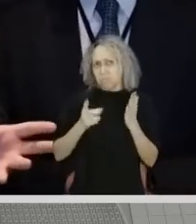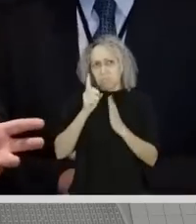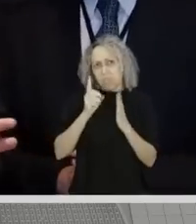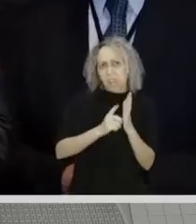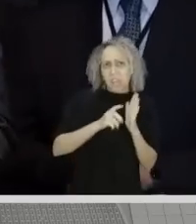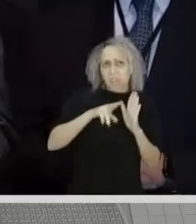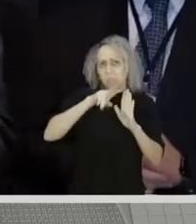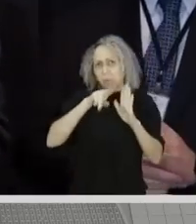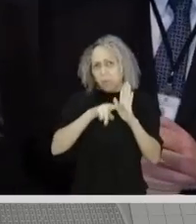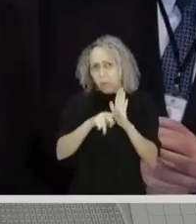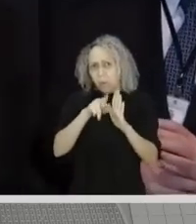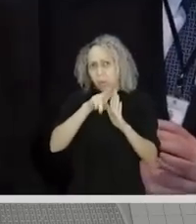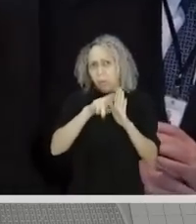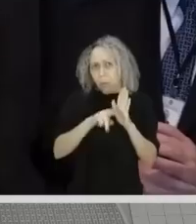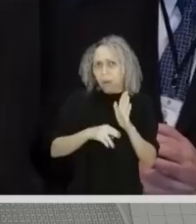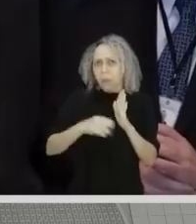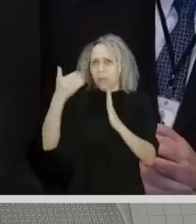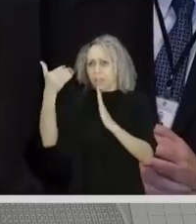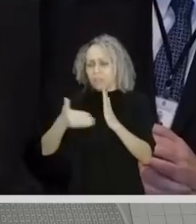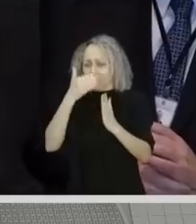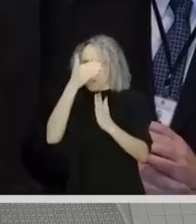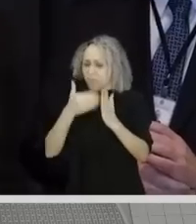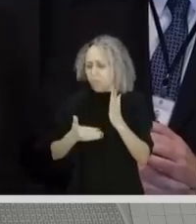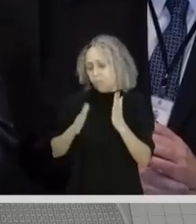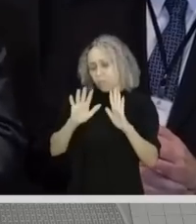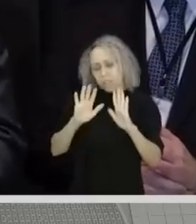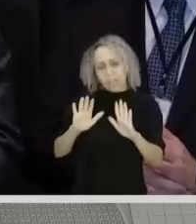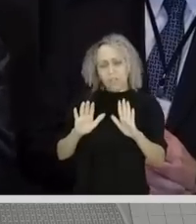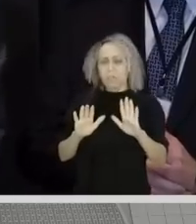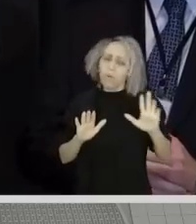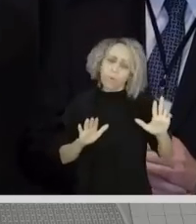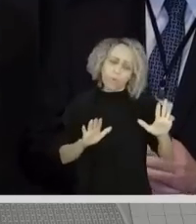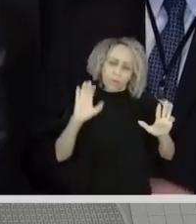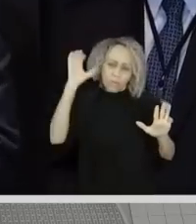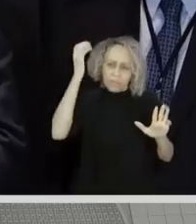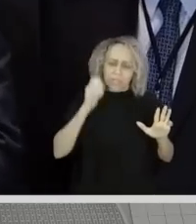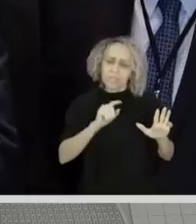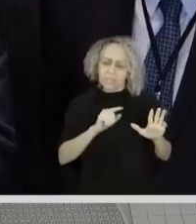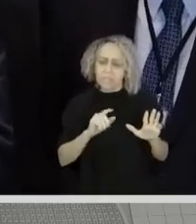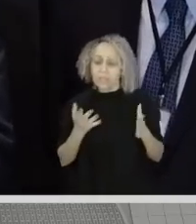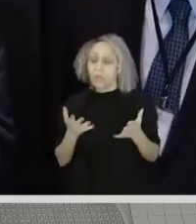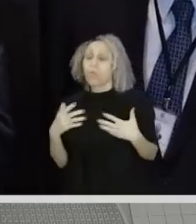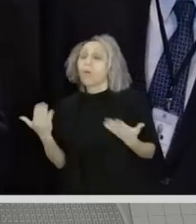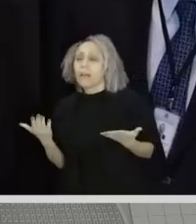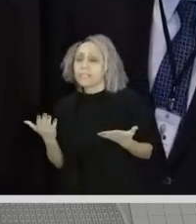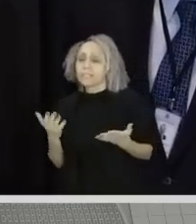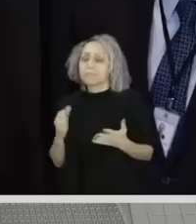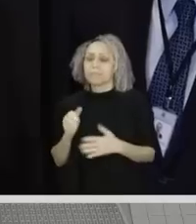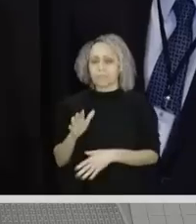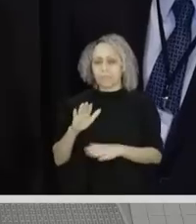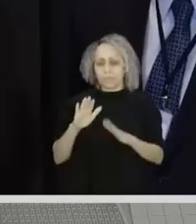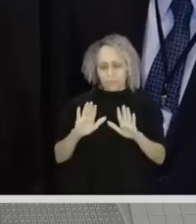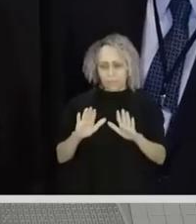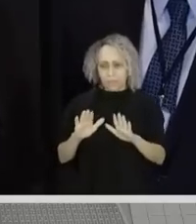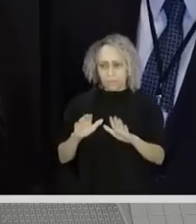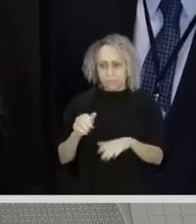boas relações com aquele banco, aí ele recebe aquele dinheiro muito barato, que esse é outro ponto